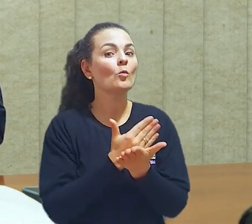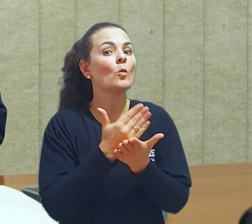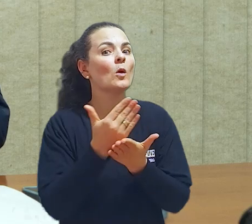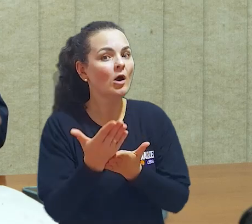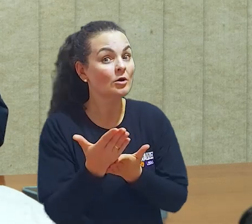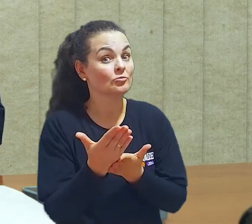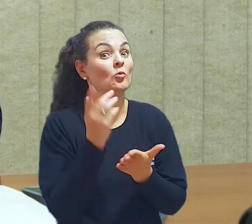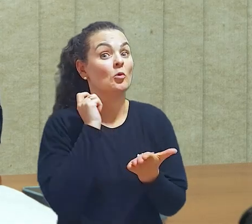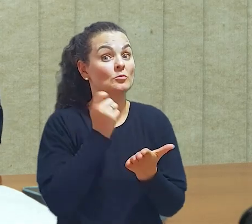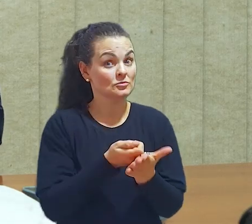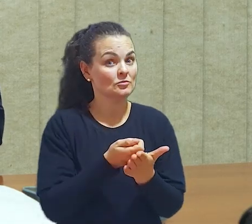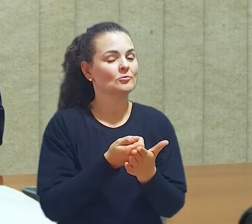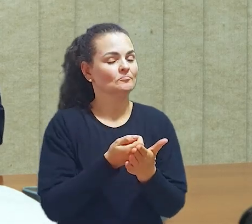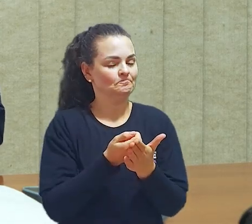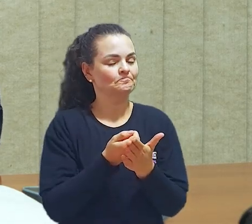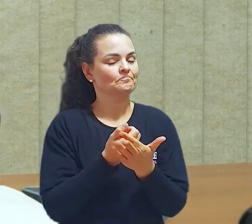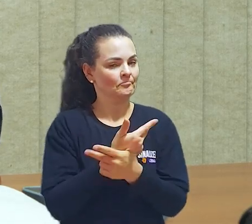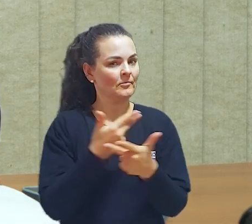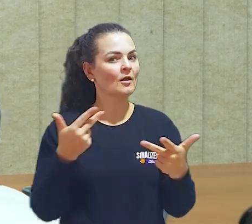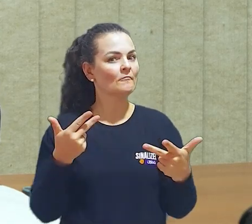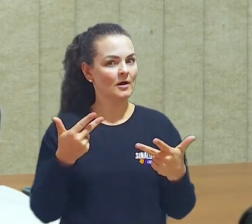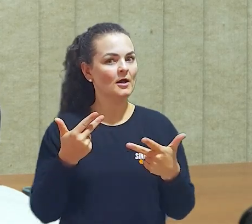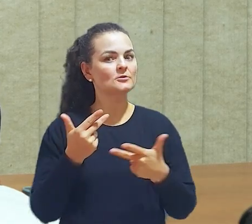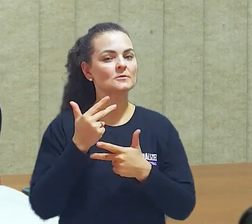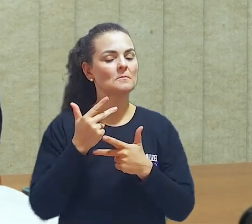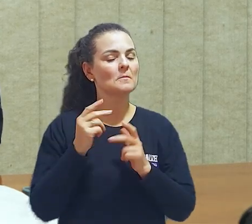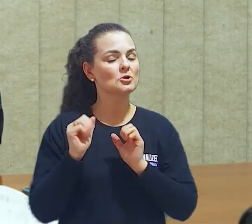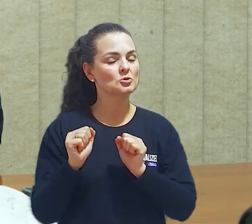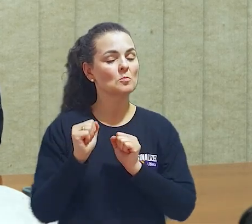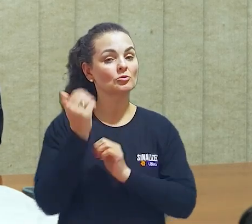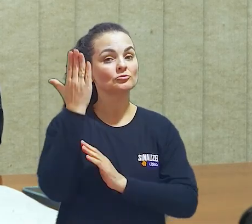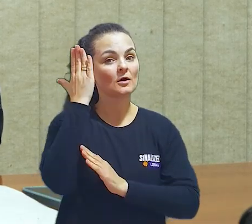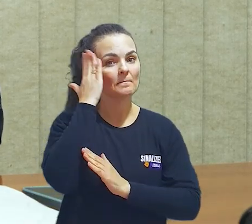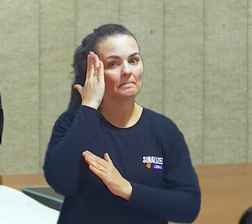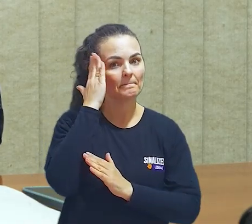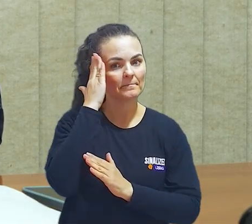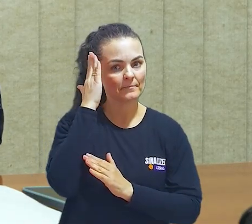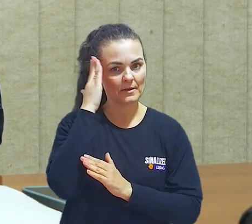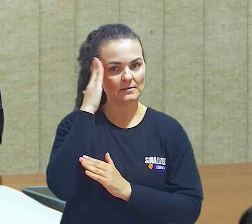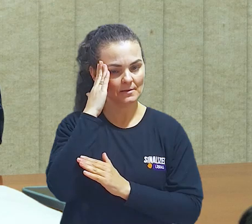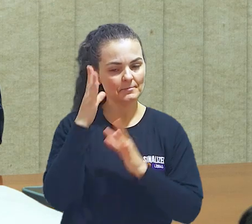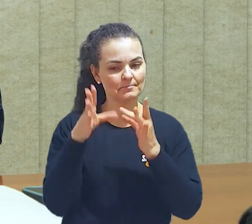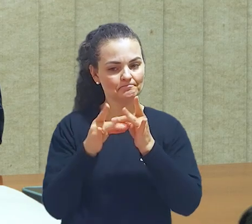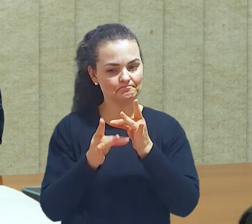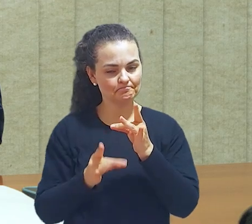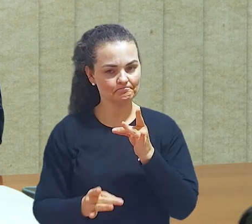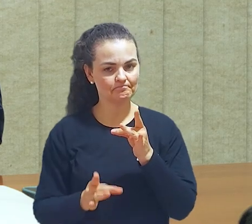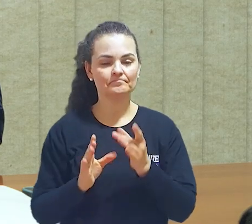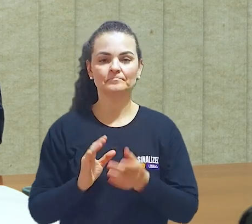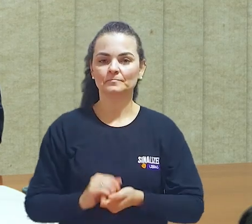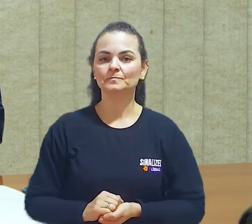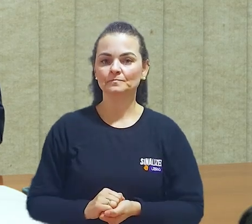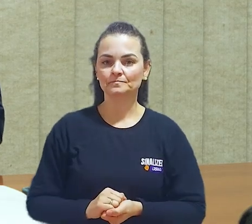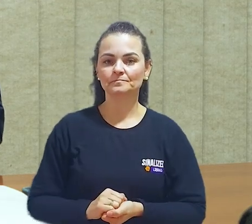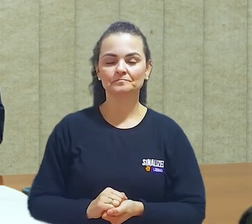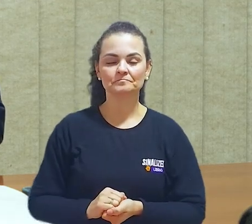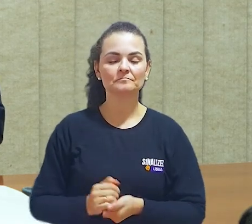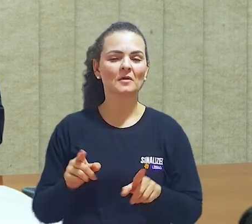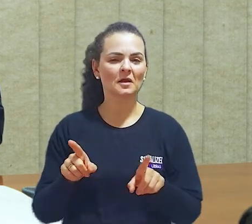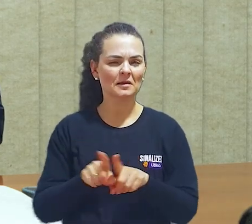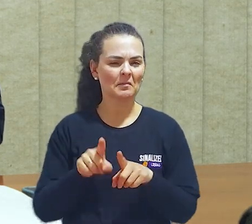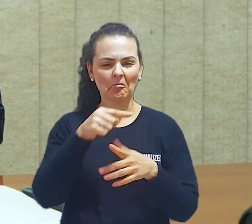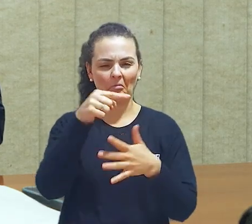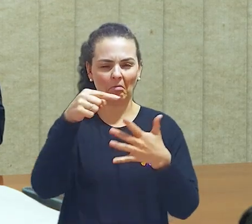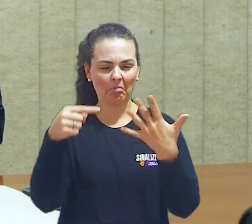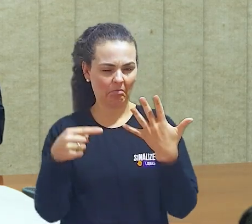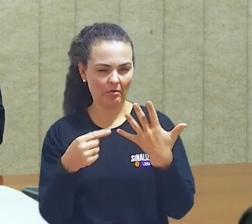então o objeto, para que a gente possa apurar isso de forma detalhada. Além de outros tantos. No